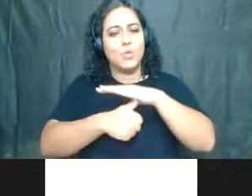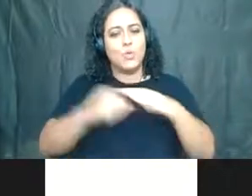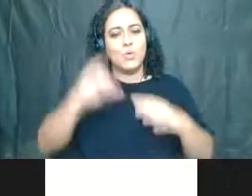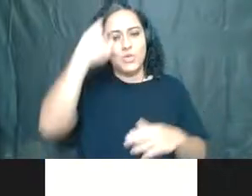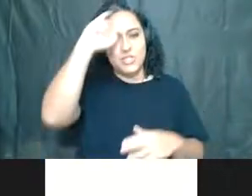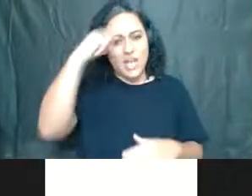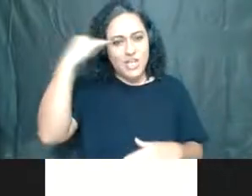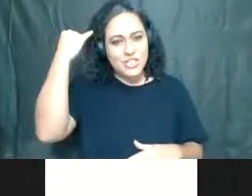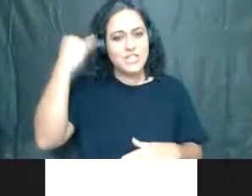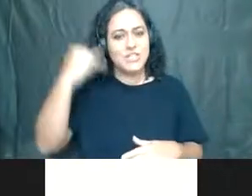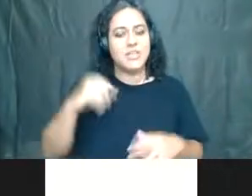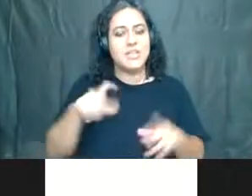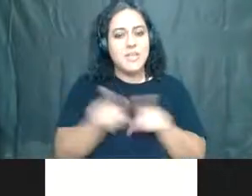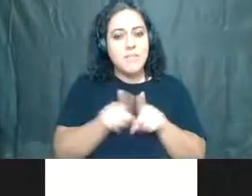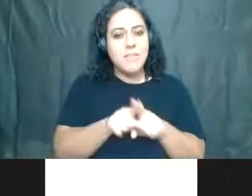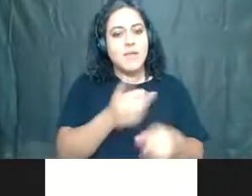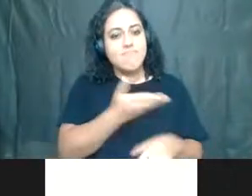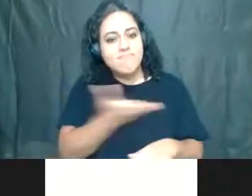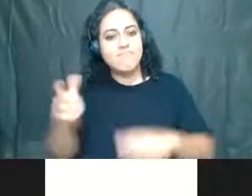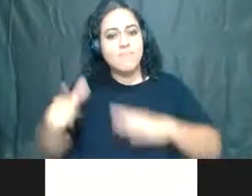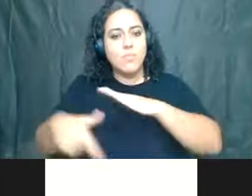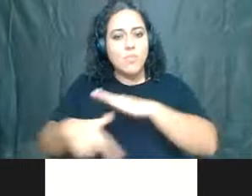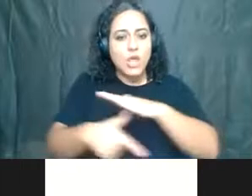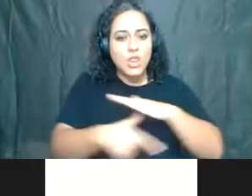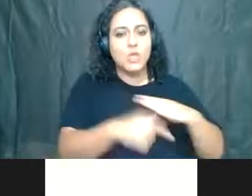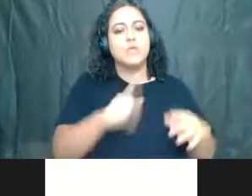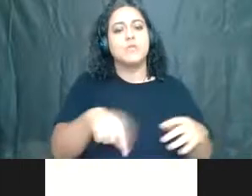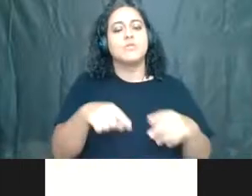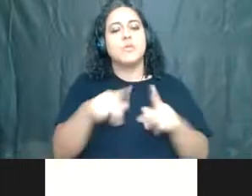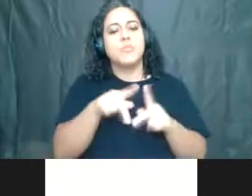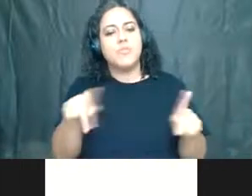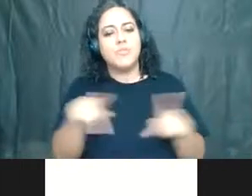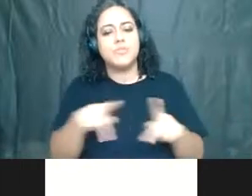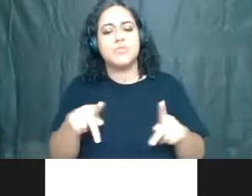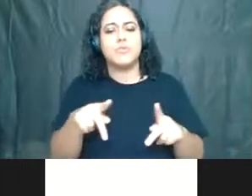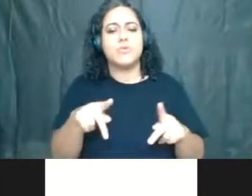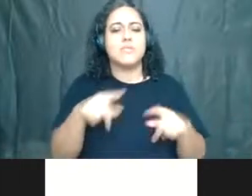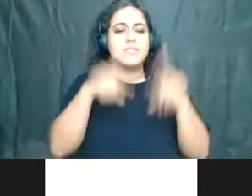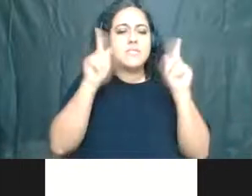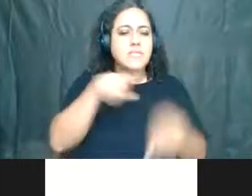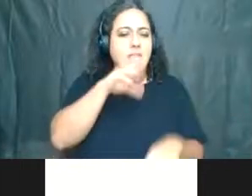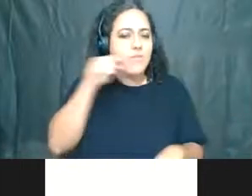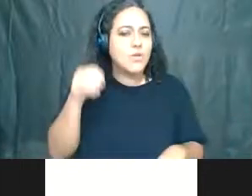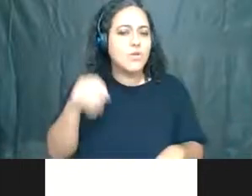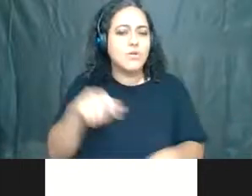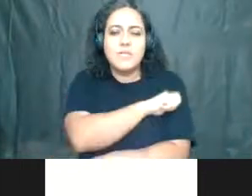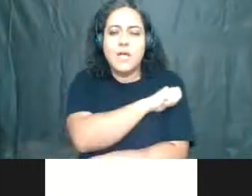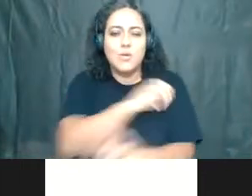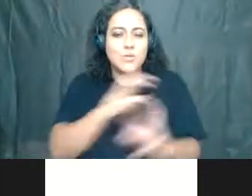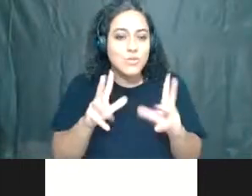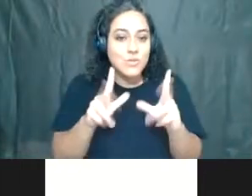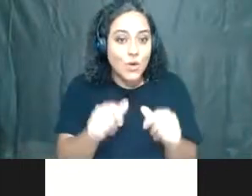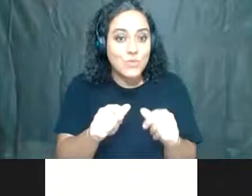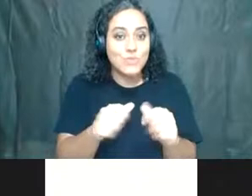aos pró-reitores, aos professores, aos servidores, toda a comunidade. E gostaria, então, de